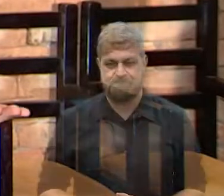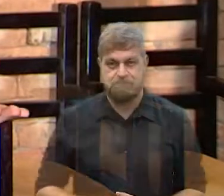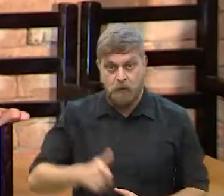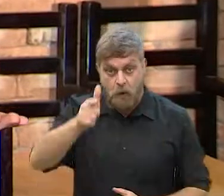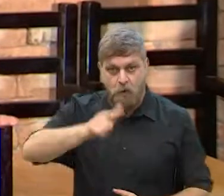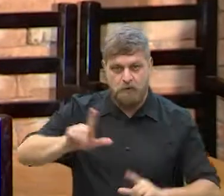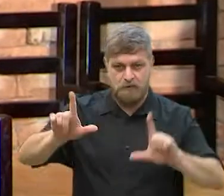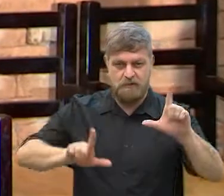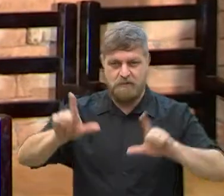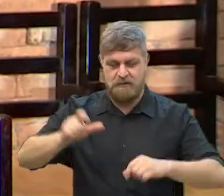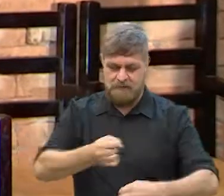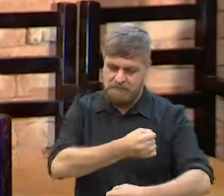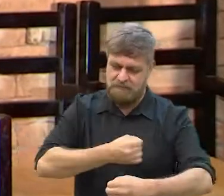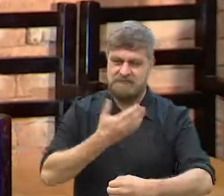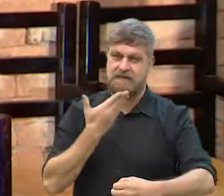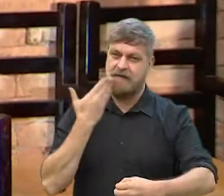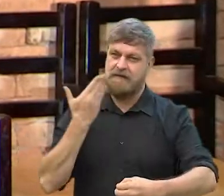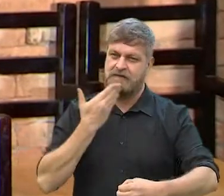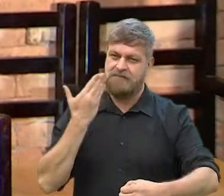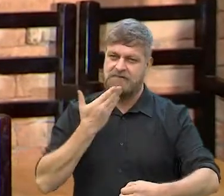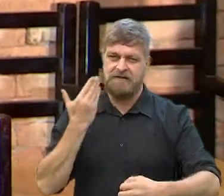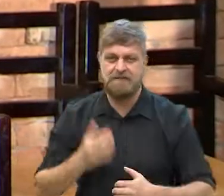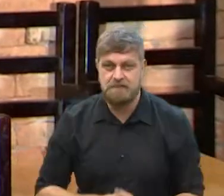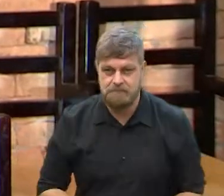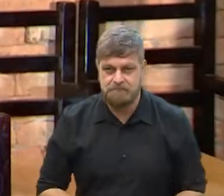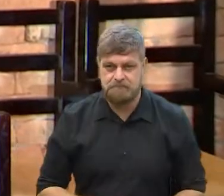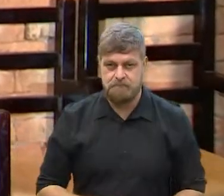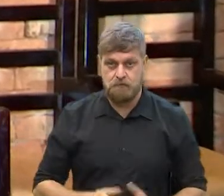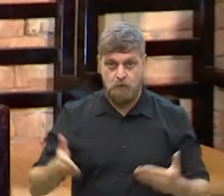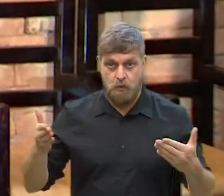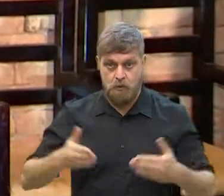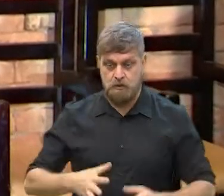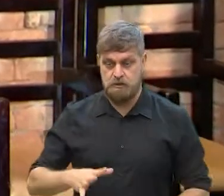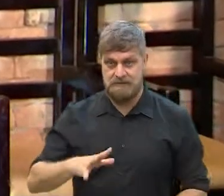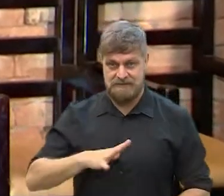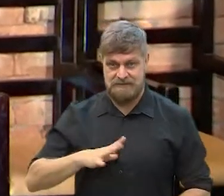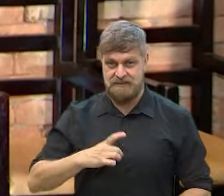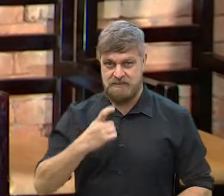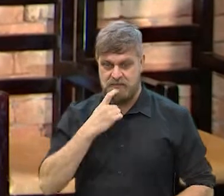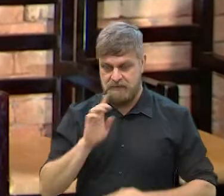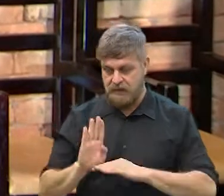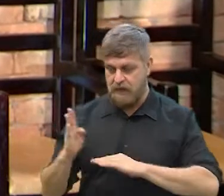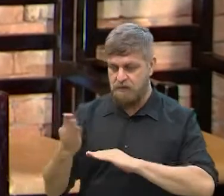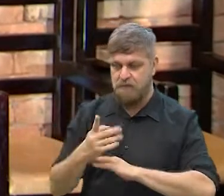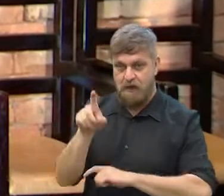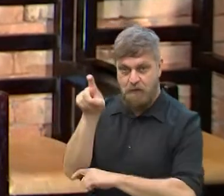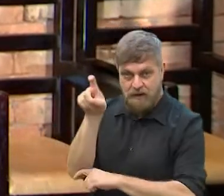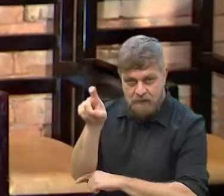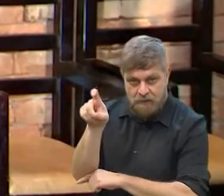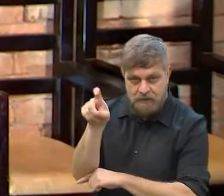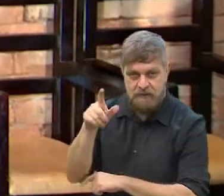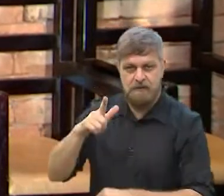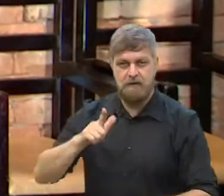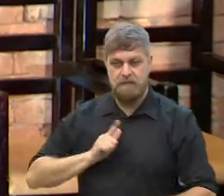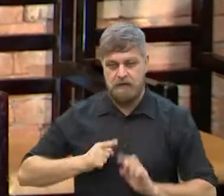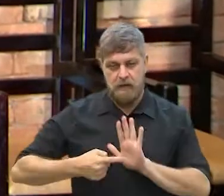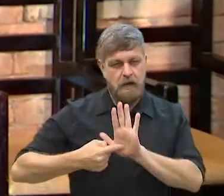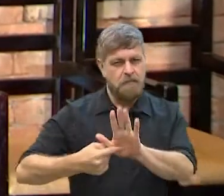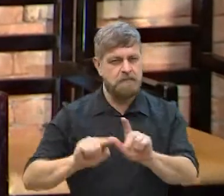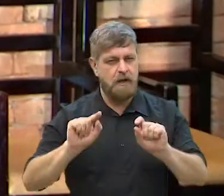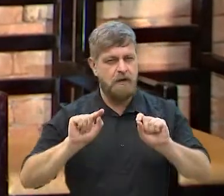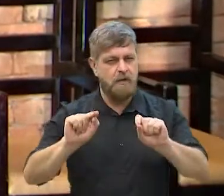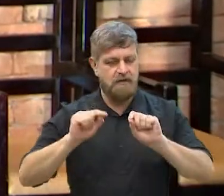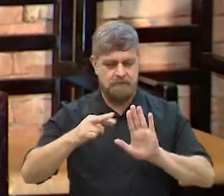Mais uma edição do Cozinha Fácil no ar. E nós estamos aqui no bairro Cambuí, de Campinas, para trazer para vocês